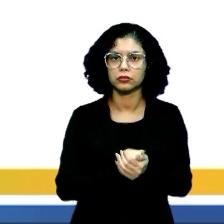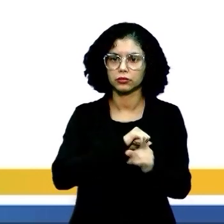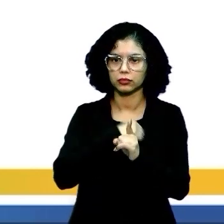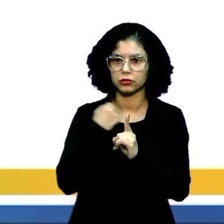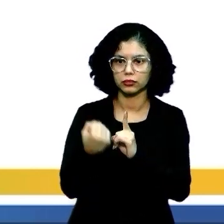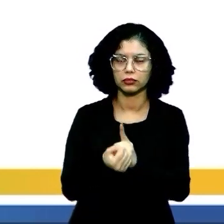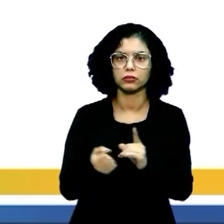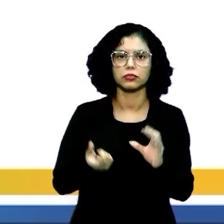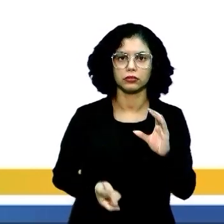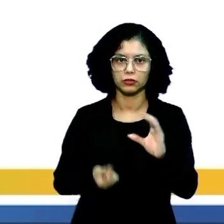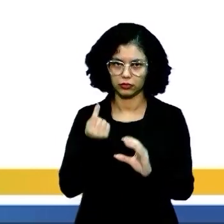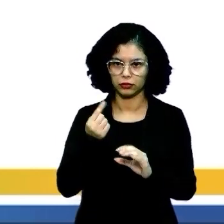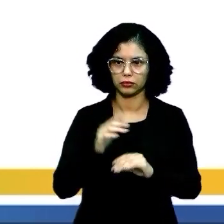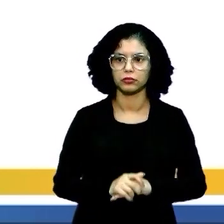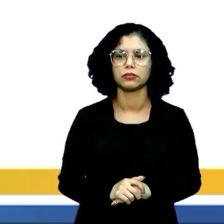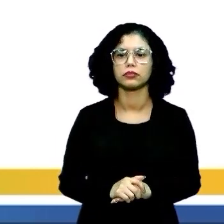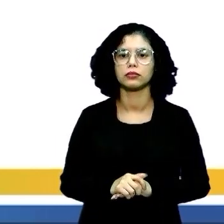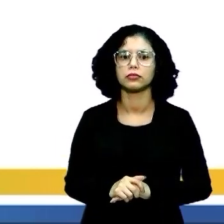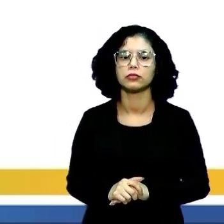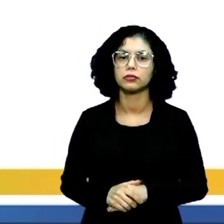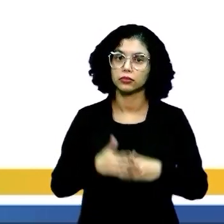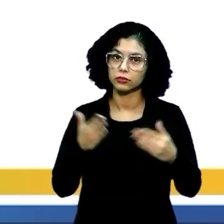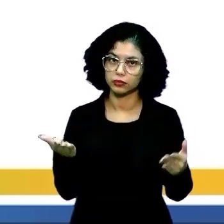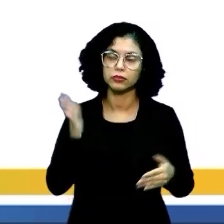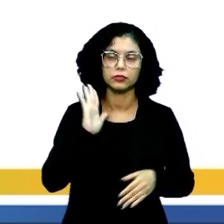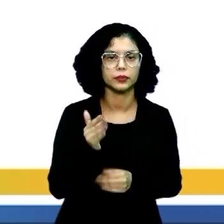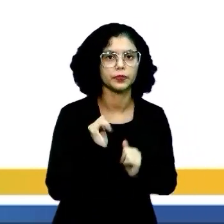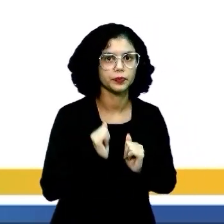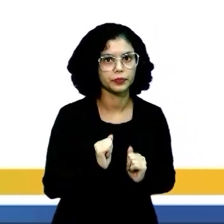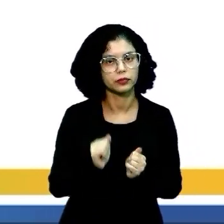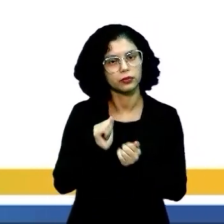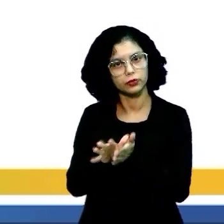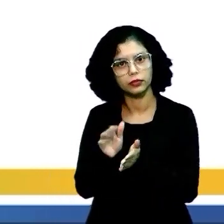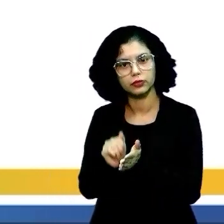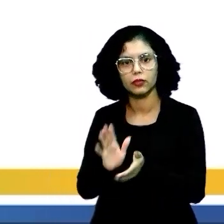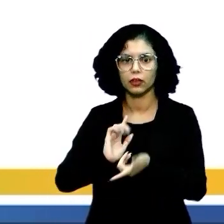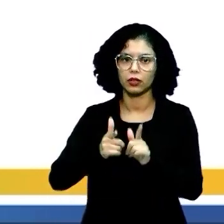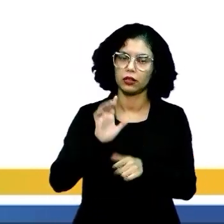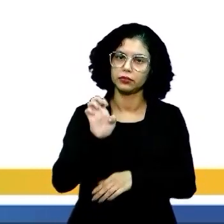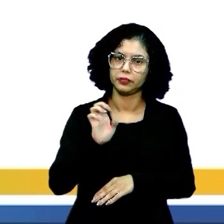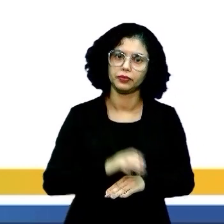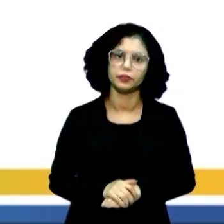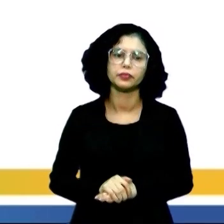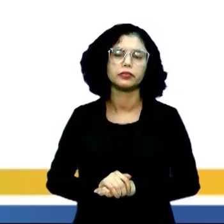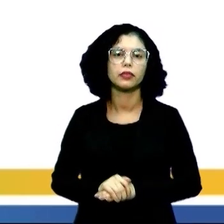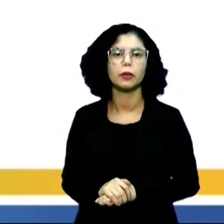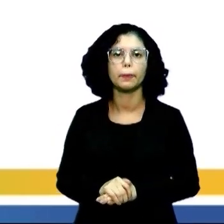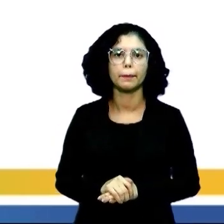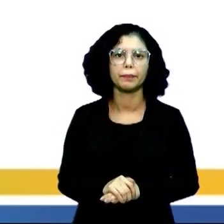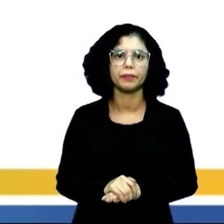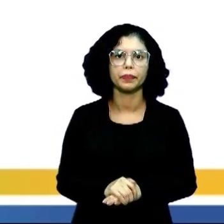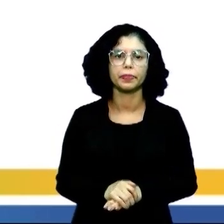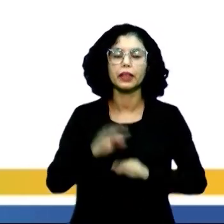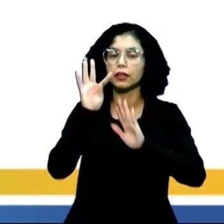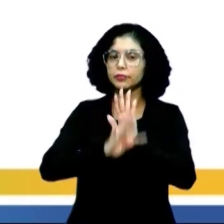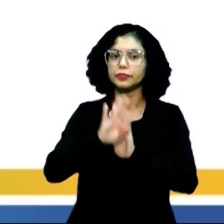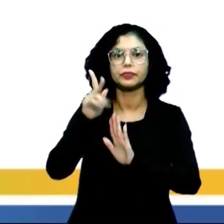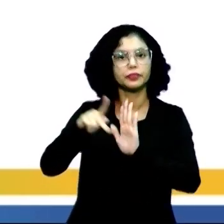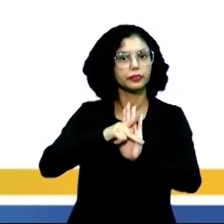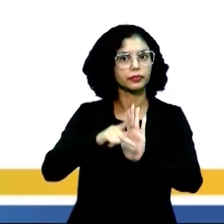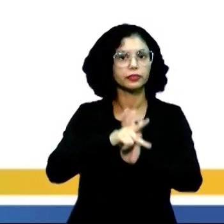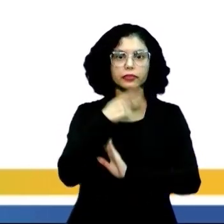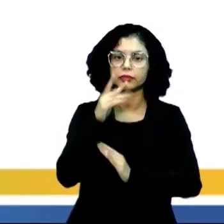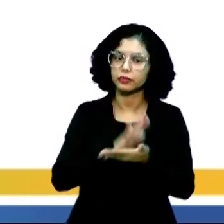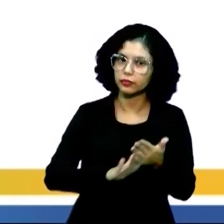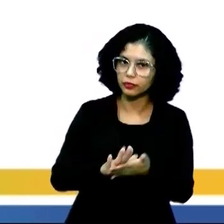potências capitalistas e socialistas. Então a gente já pode descartar a letra E, porque o texto em si não fala